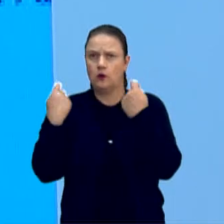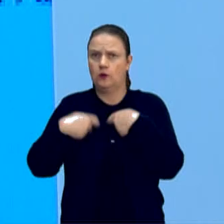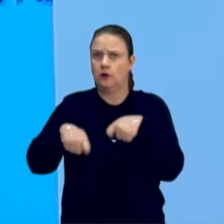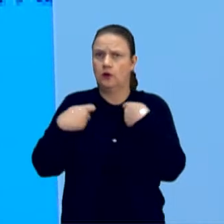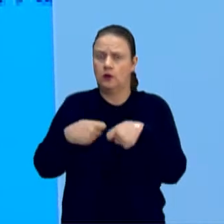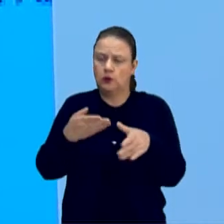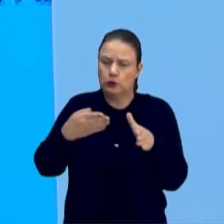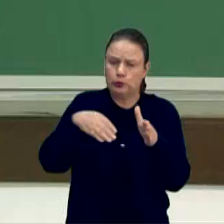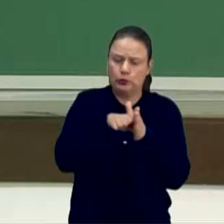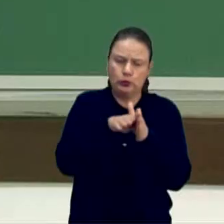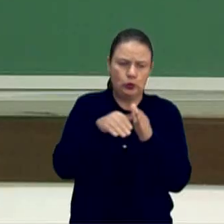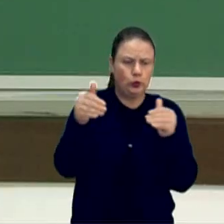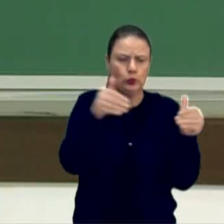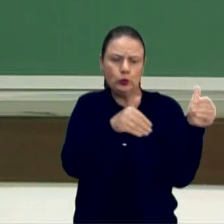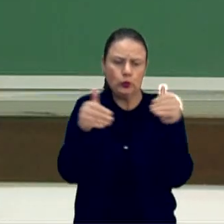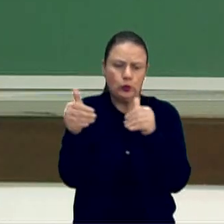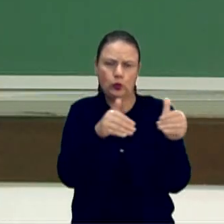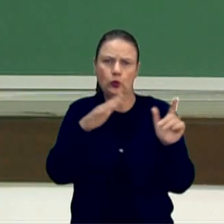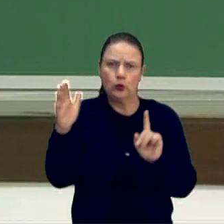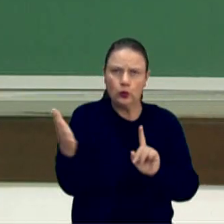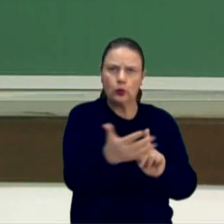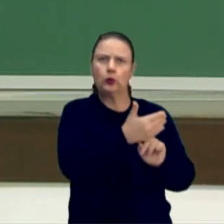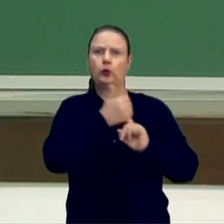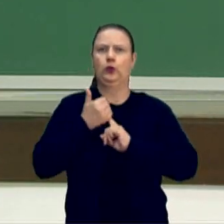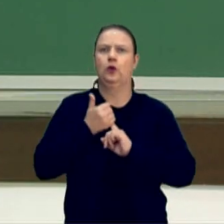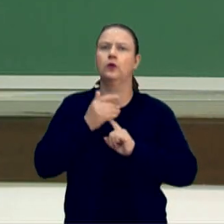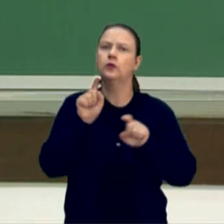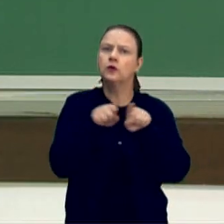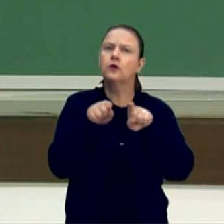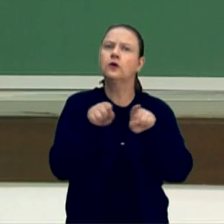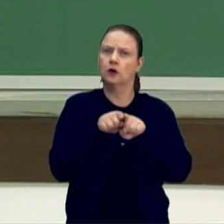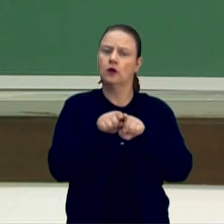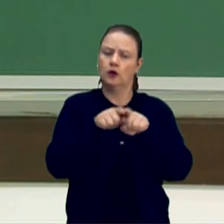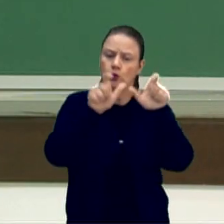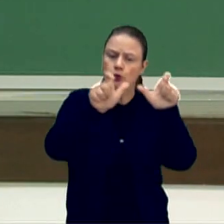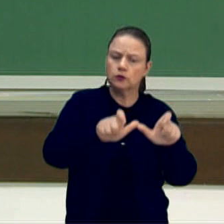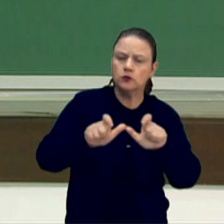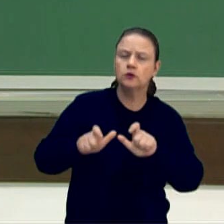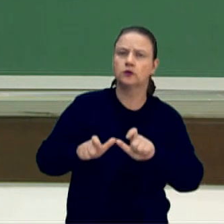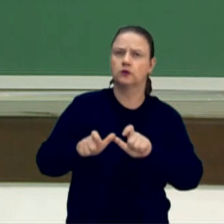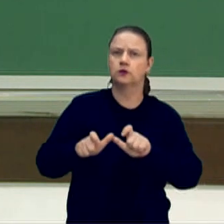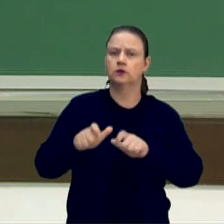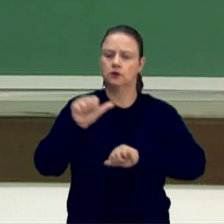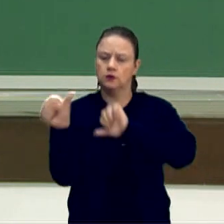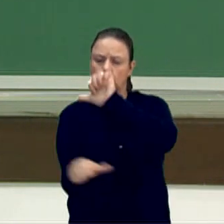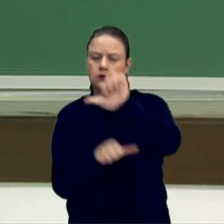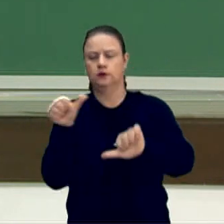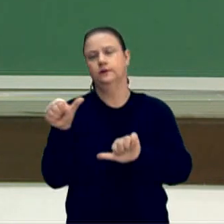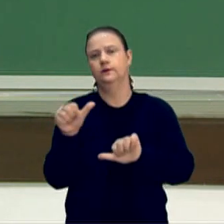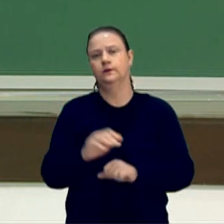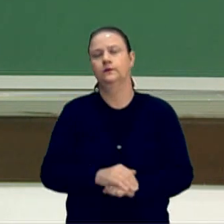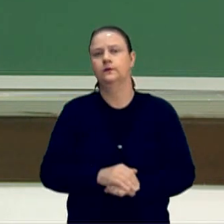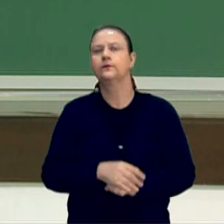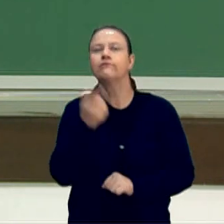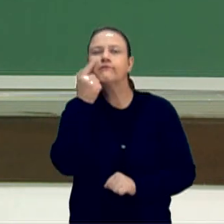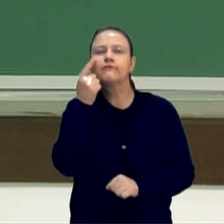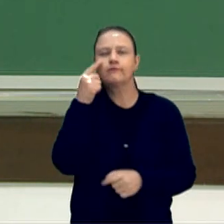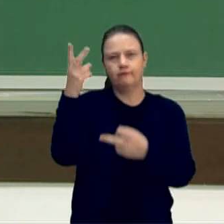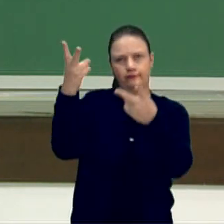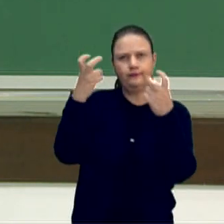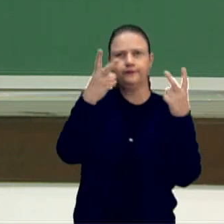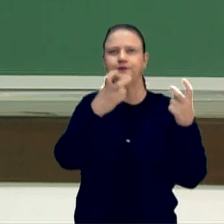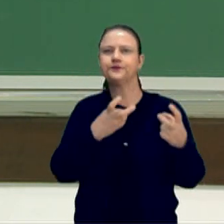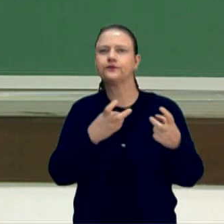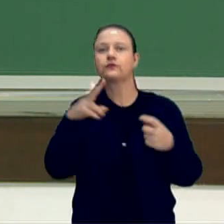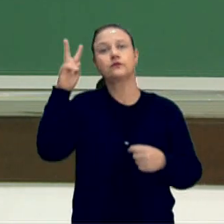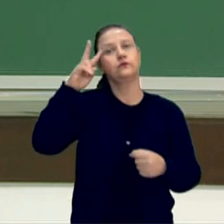estivessem chegando até lá, estivessem dominando aquele recurso e, consequentemente, transformando o espaço. Está vendo só como tanto a